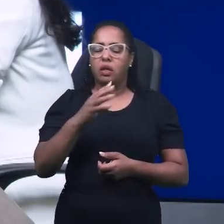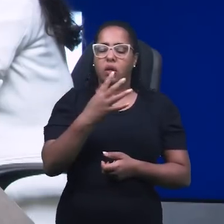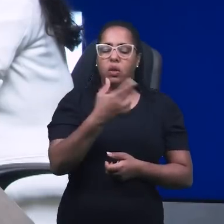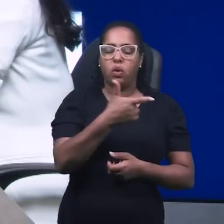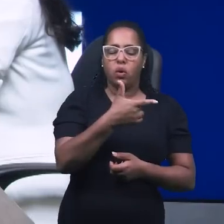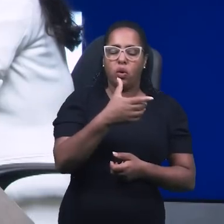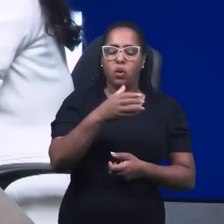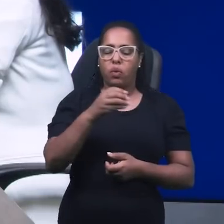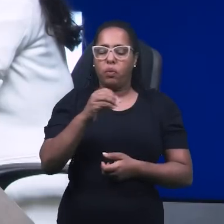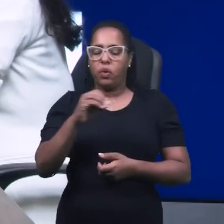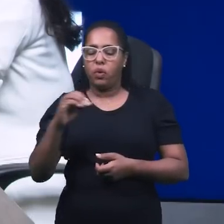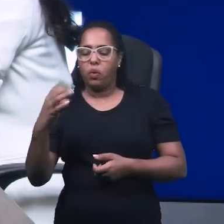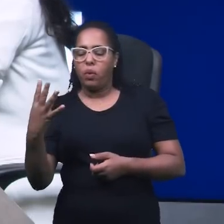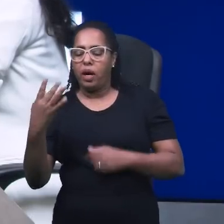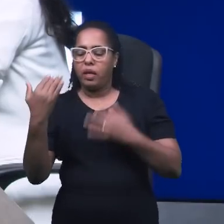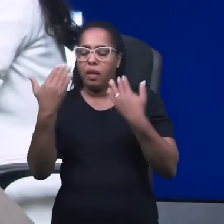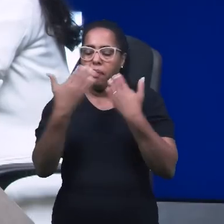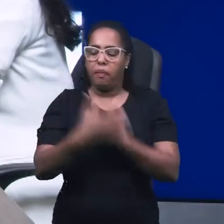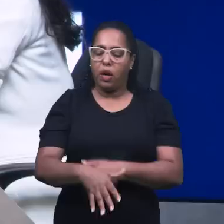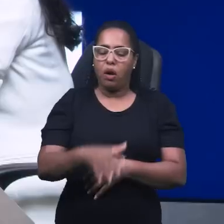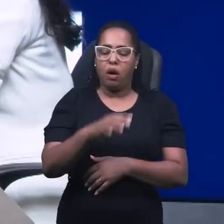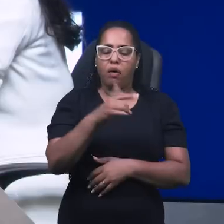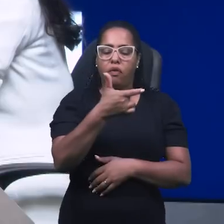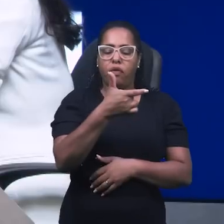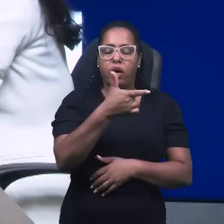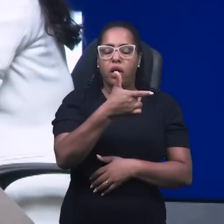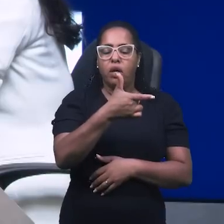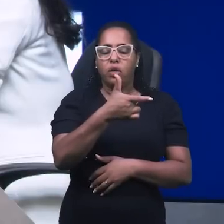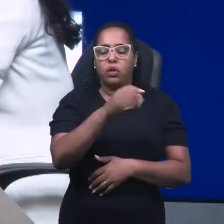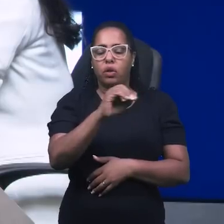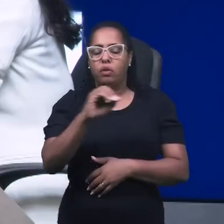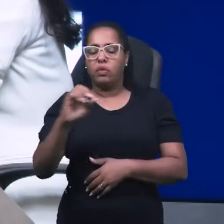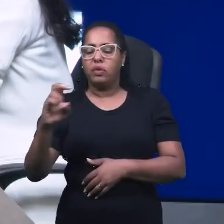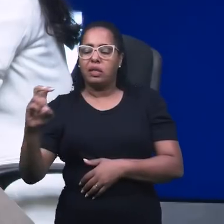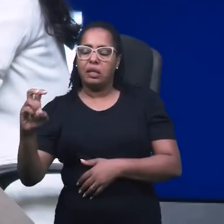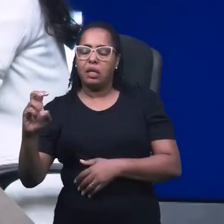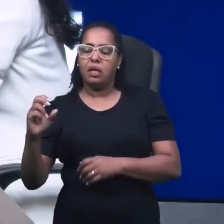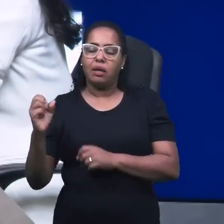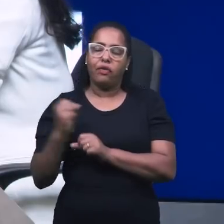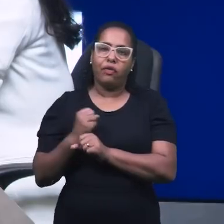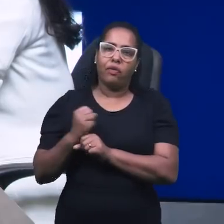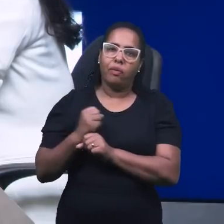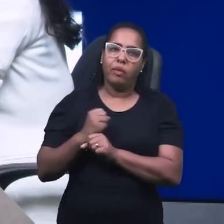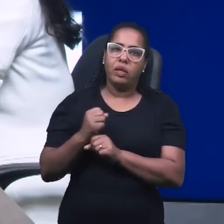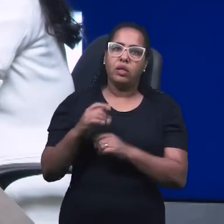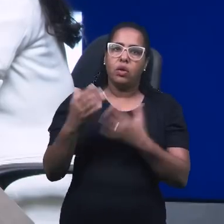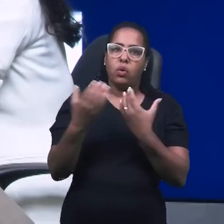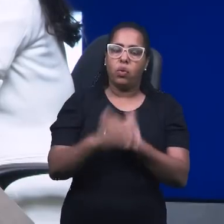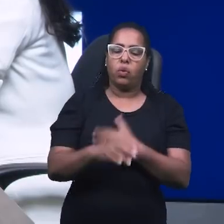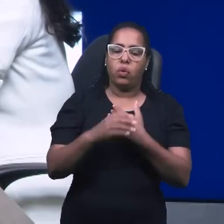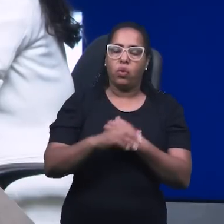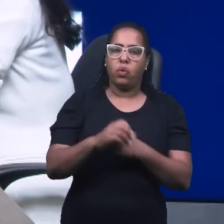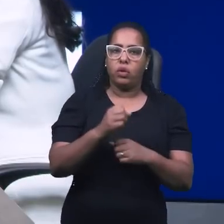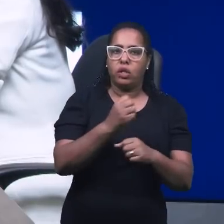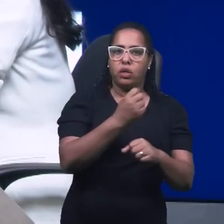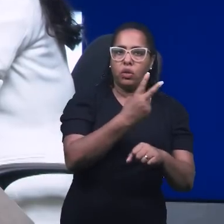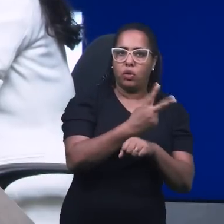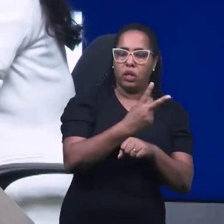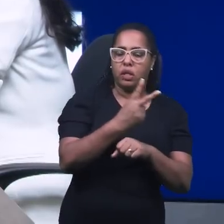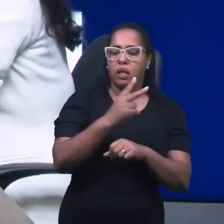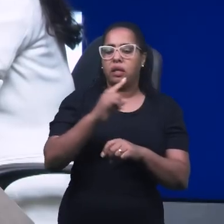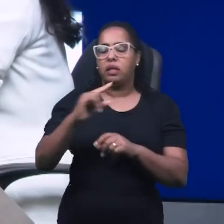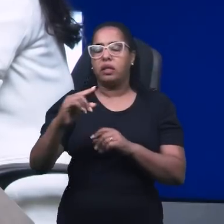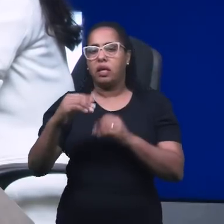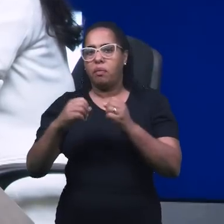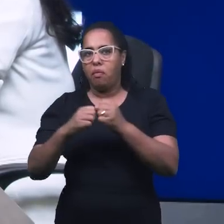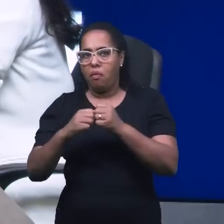a prova, 2005, foi passando o tempo e o concurso ele é de 2 anos, prorrogável